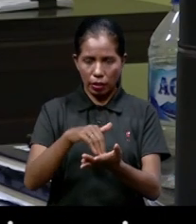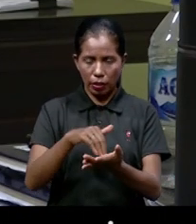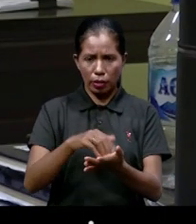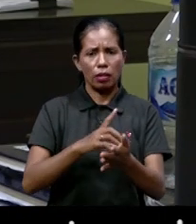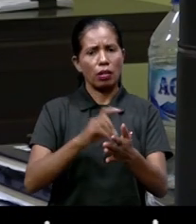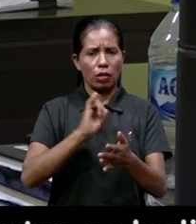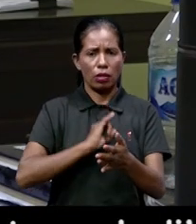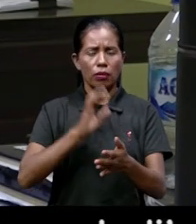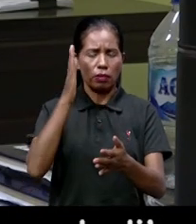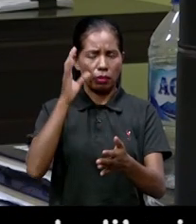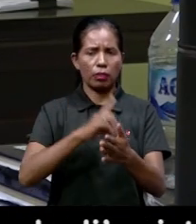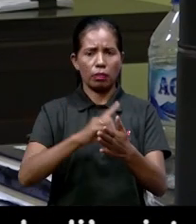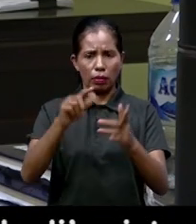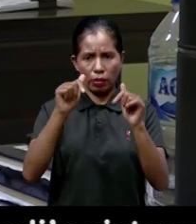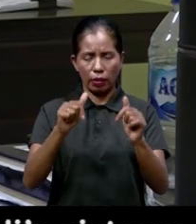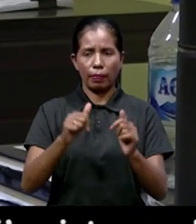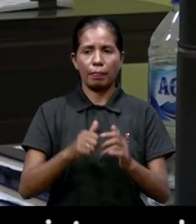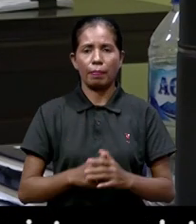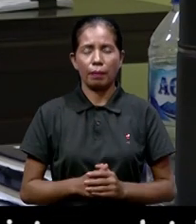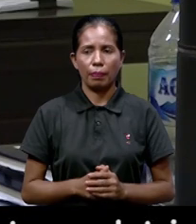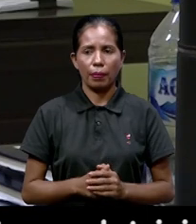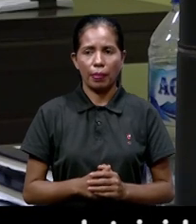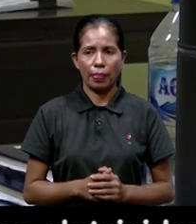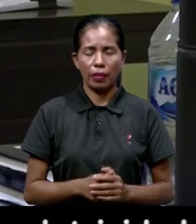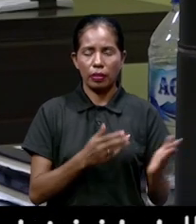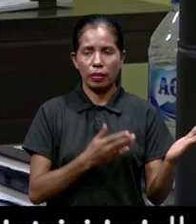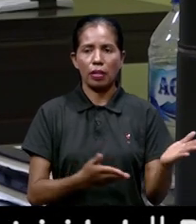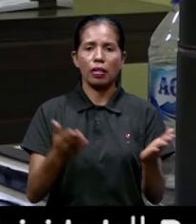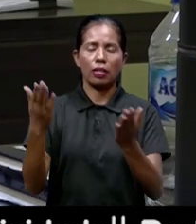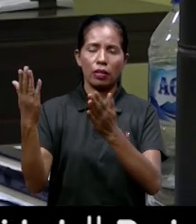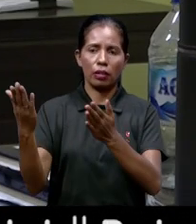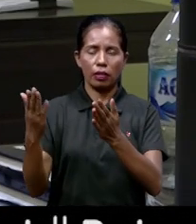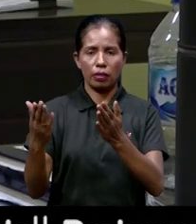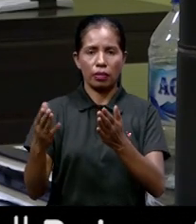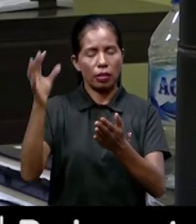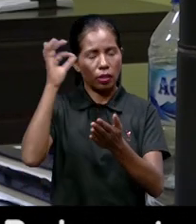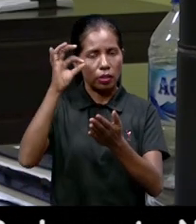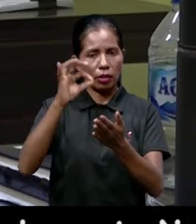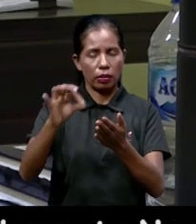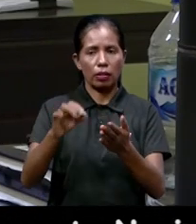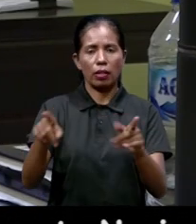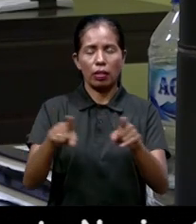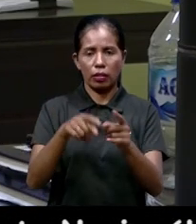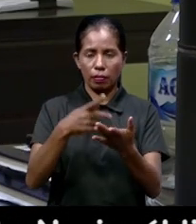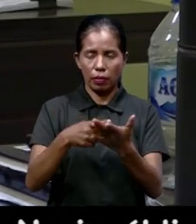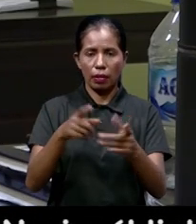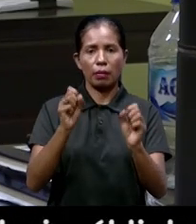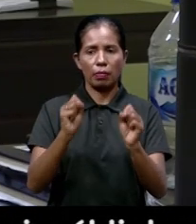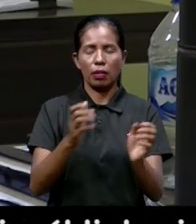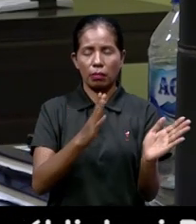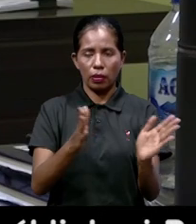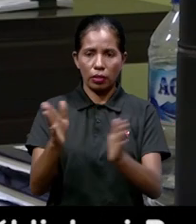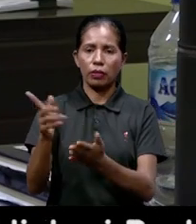semana y también se dirige va secretaria de grandes proyectos para ver el proceso de